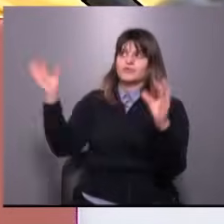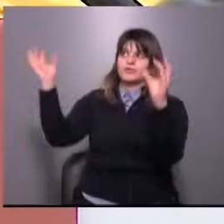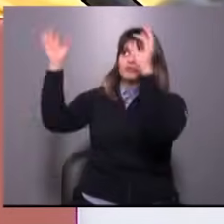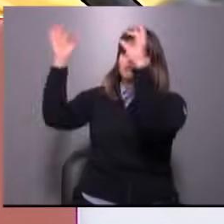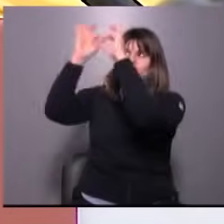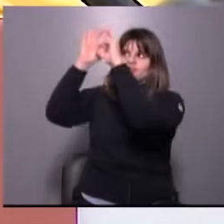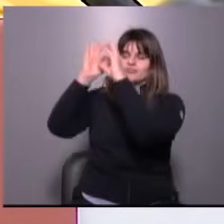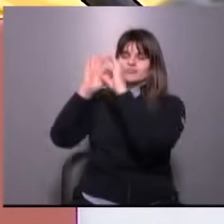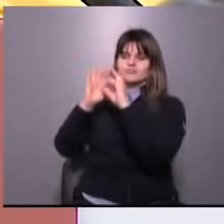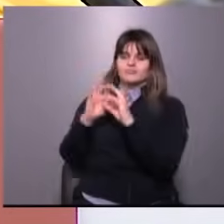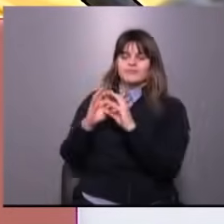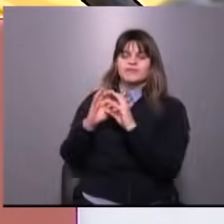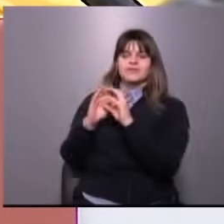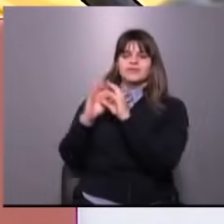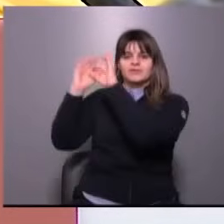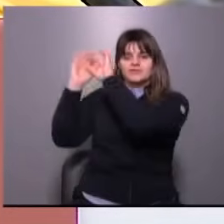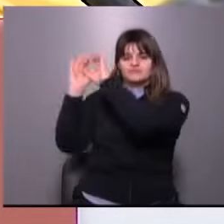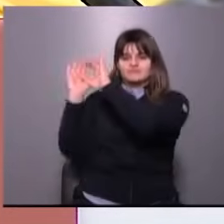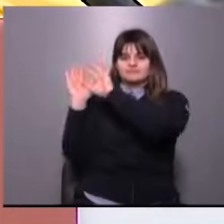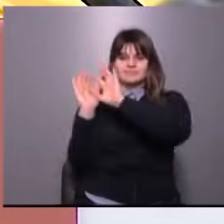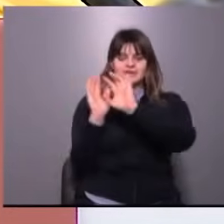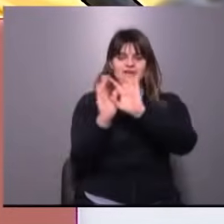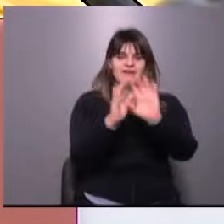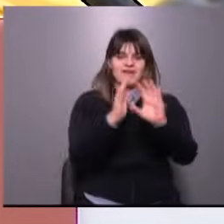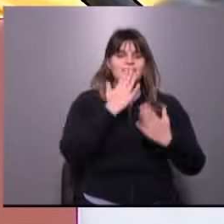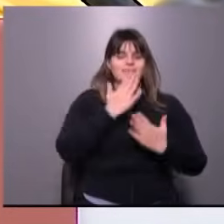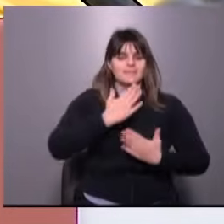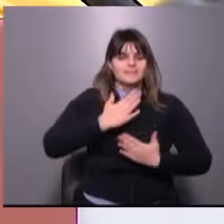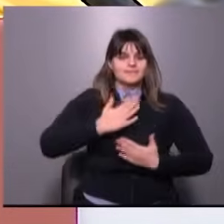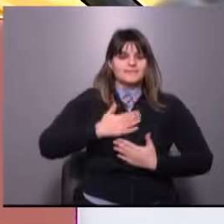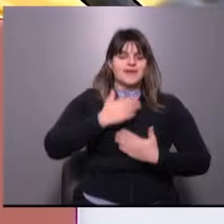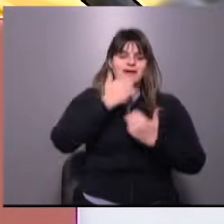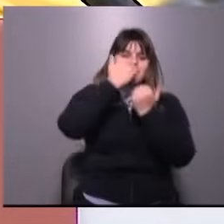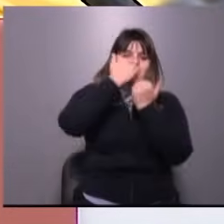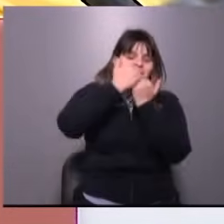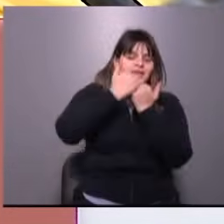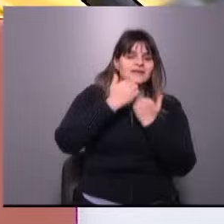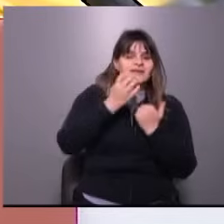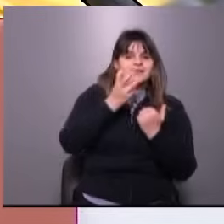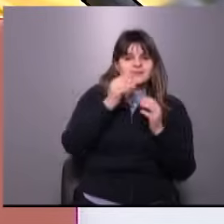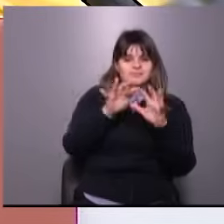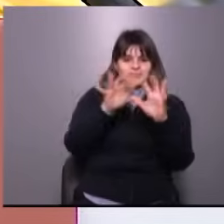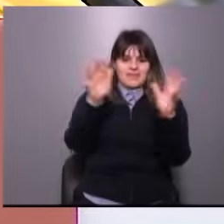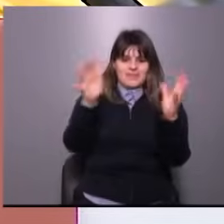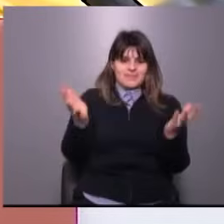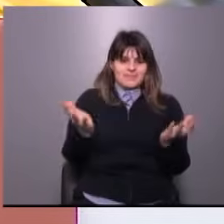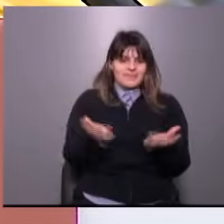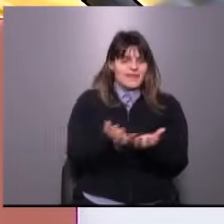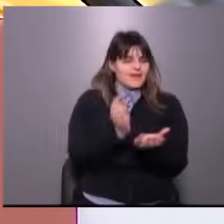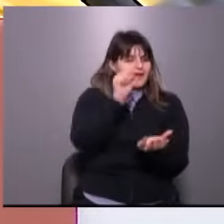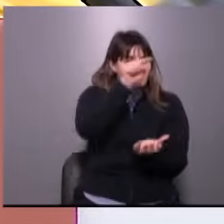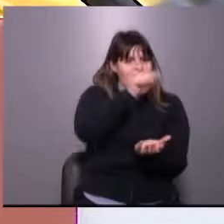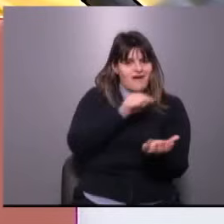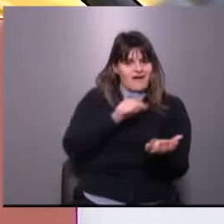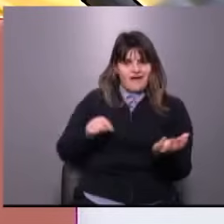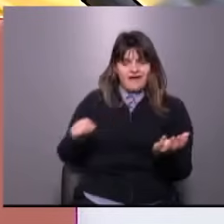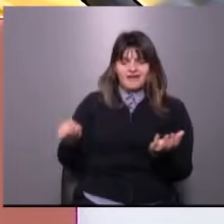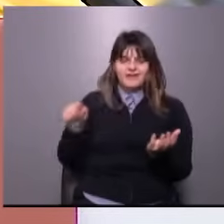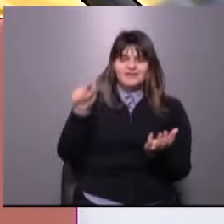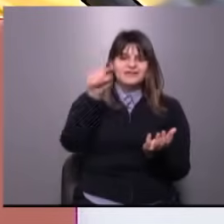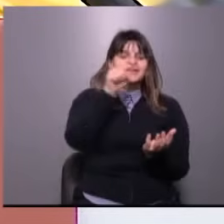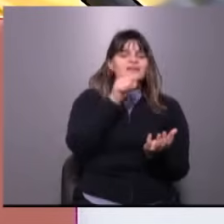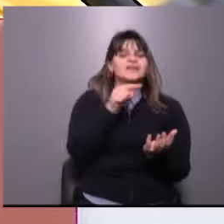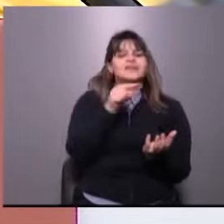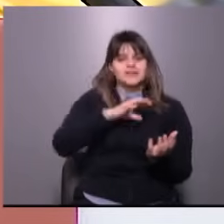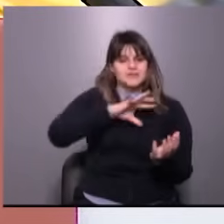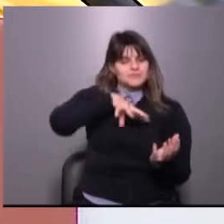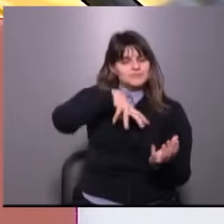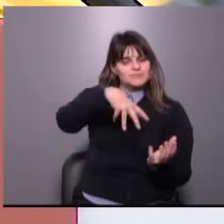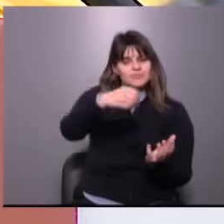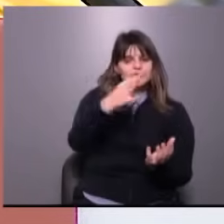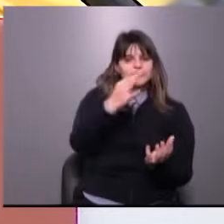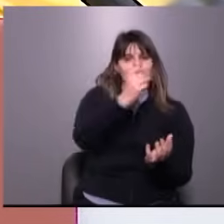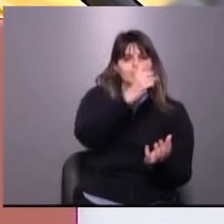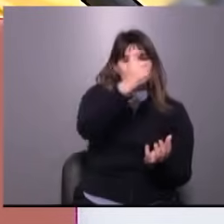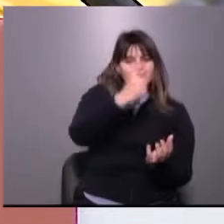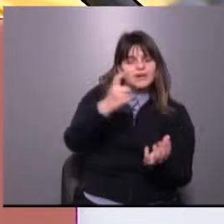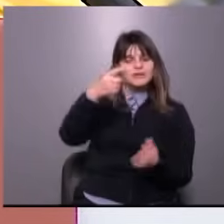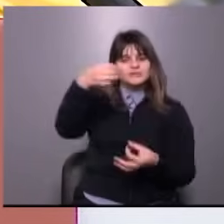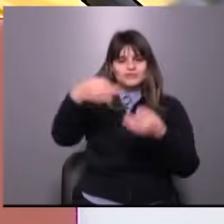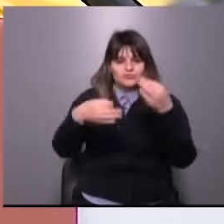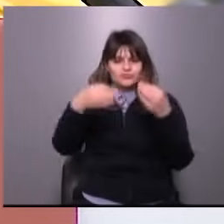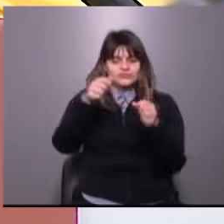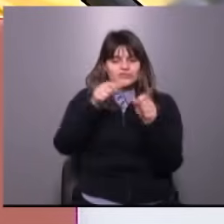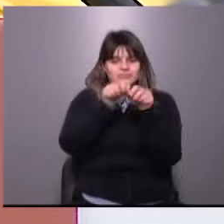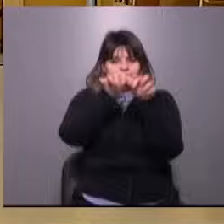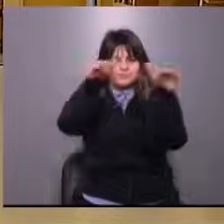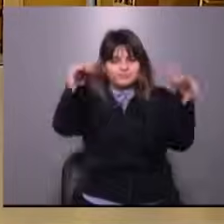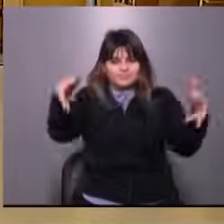Para que o Espírito do Senhor, que tudo habita, faça exultar de alegria a terra inteira e encha o mundo de